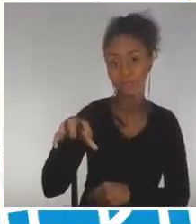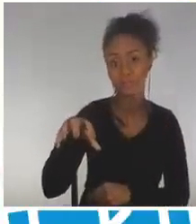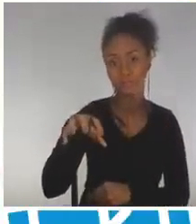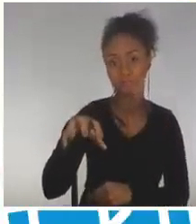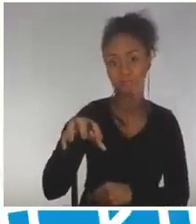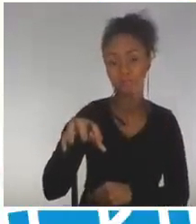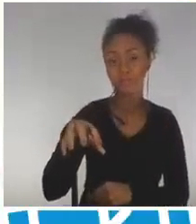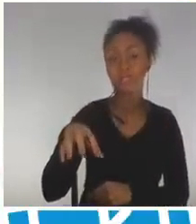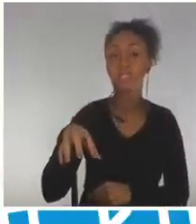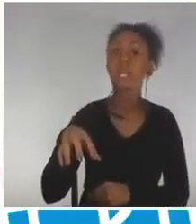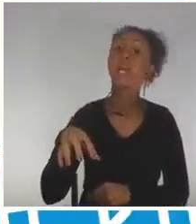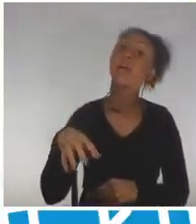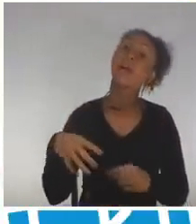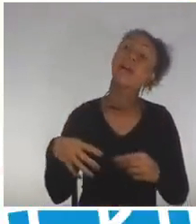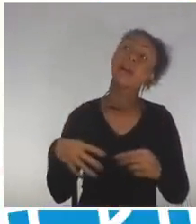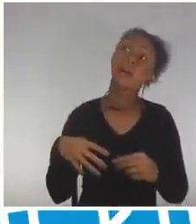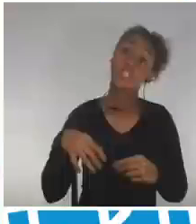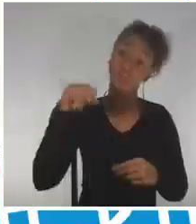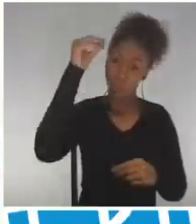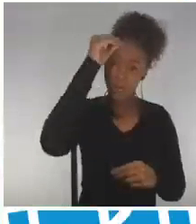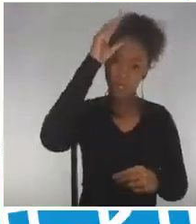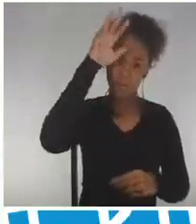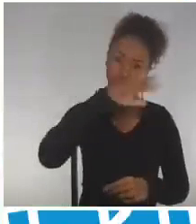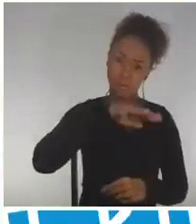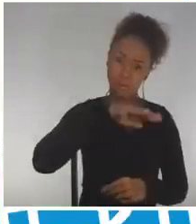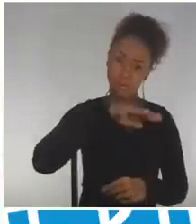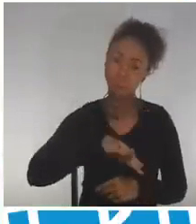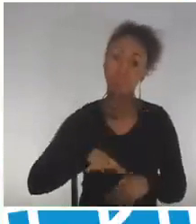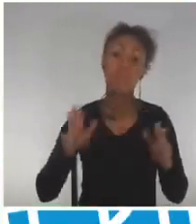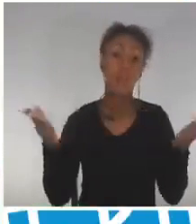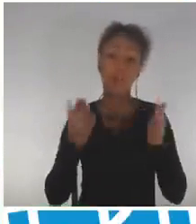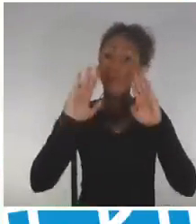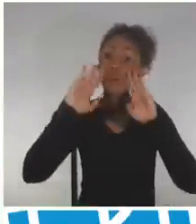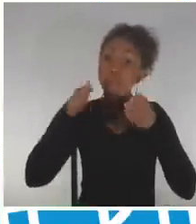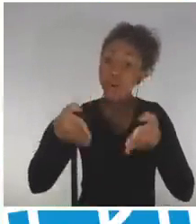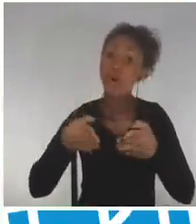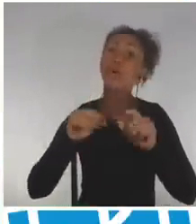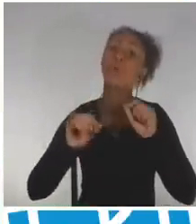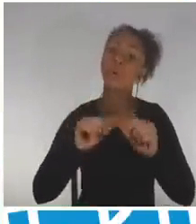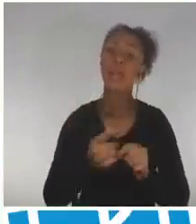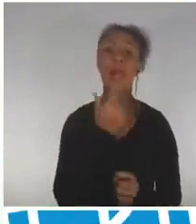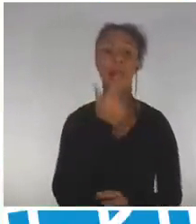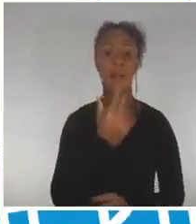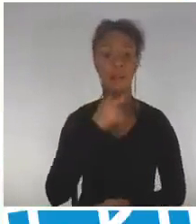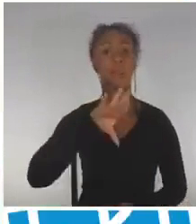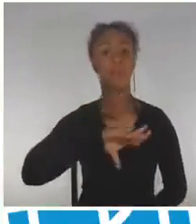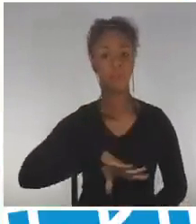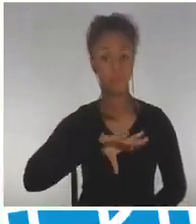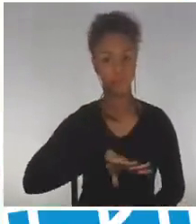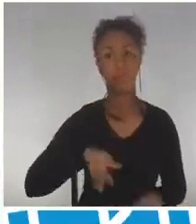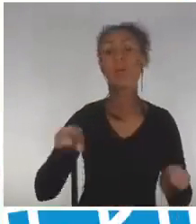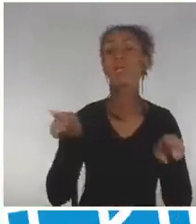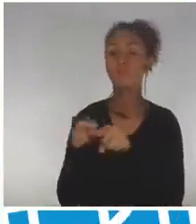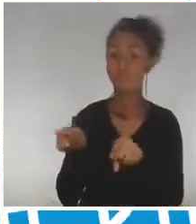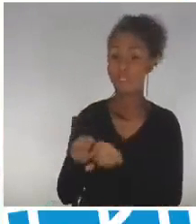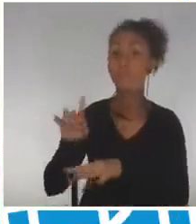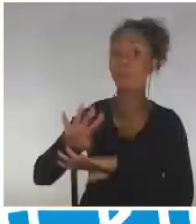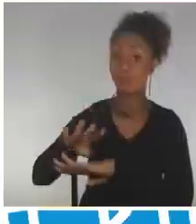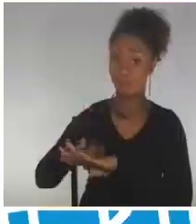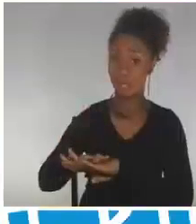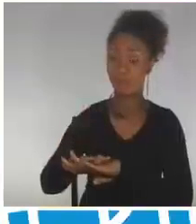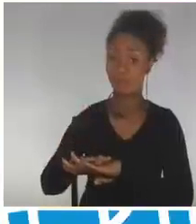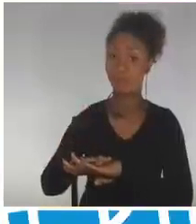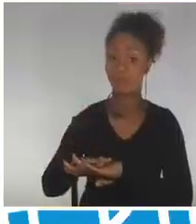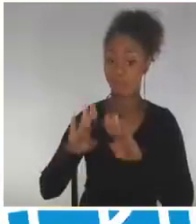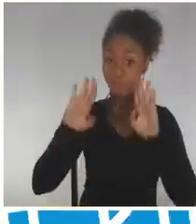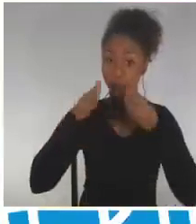nós vamos ter que nos focar em língua portuguesa e matemática, até porque...